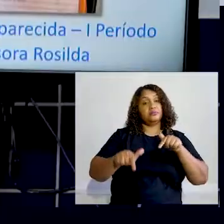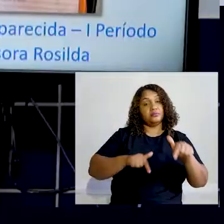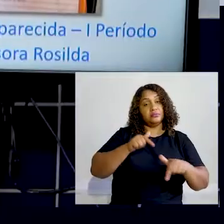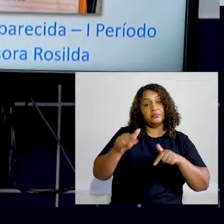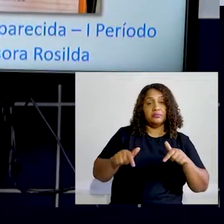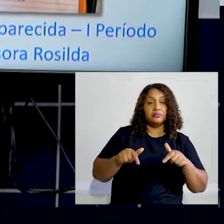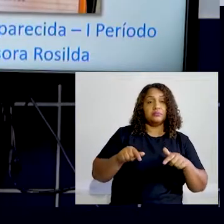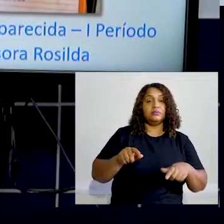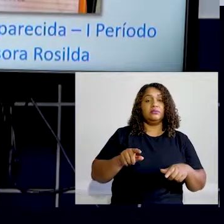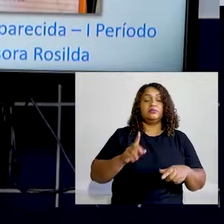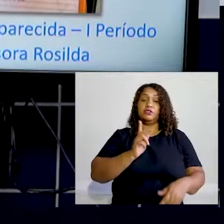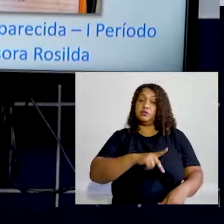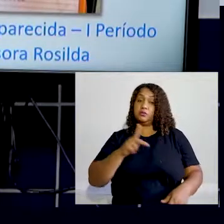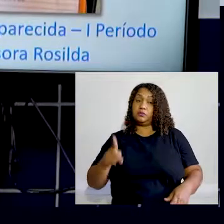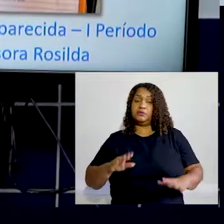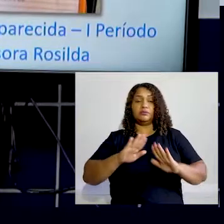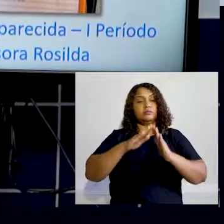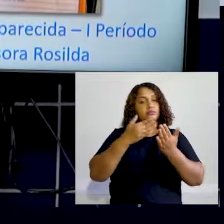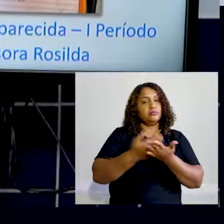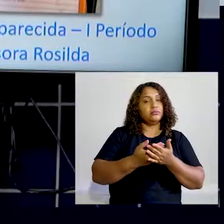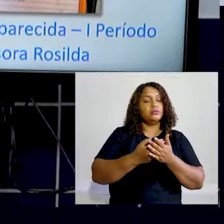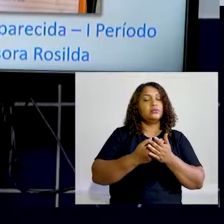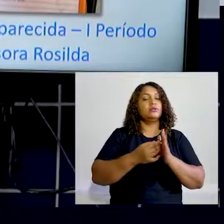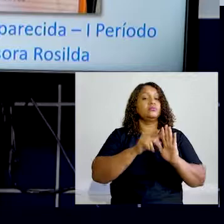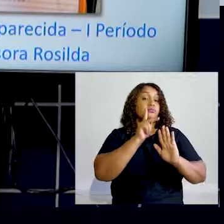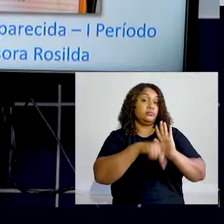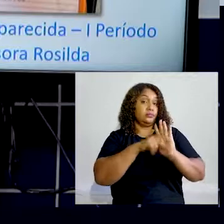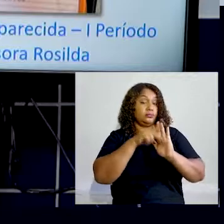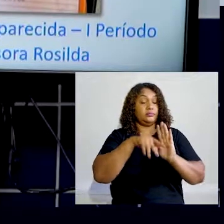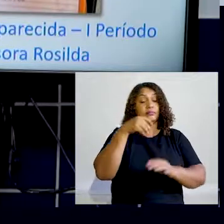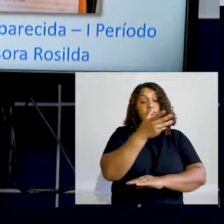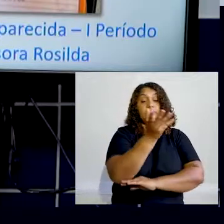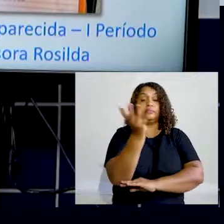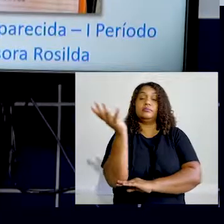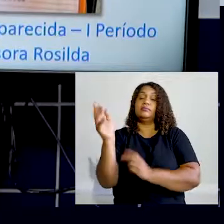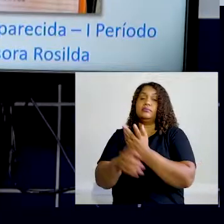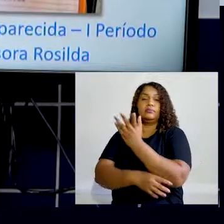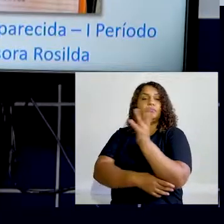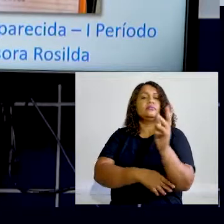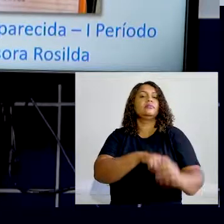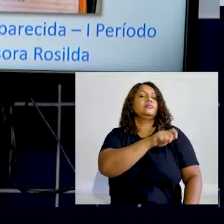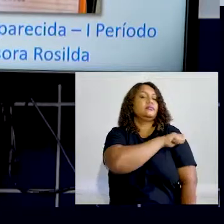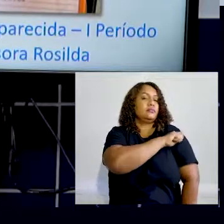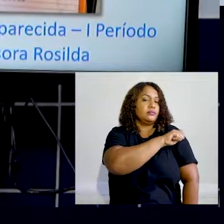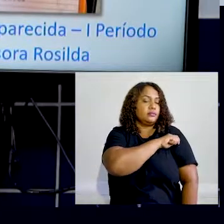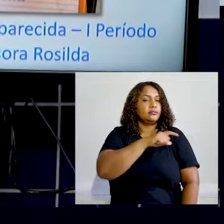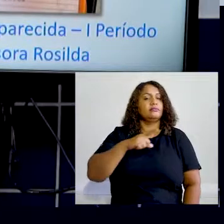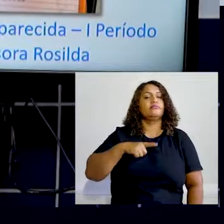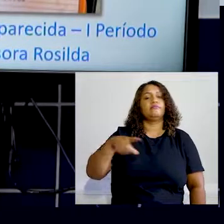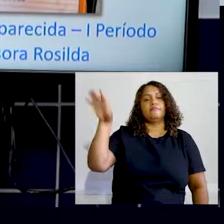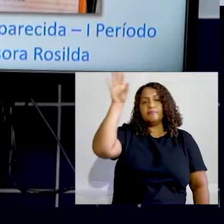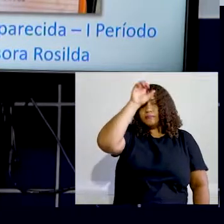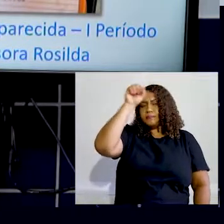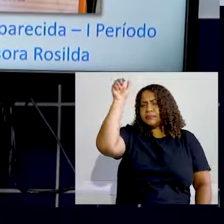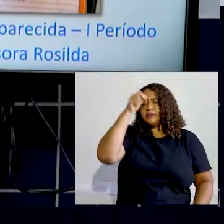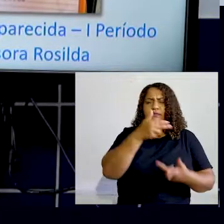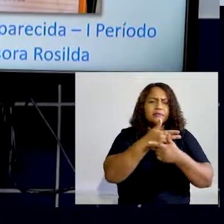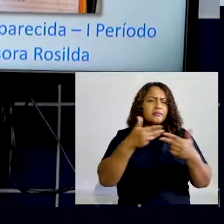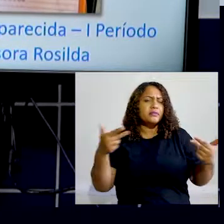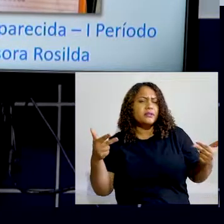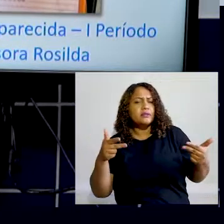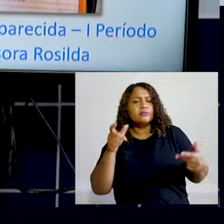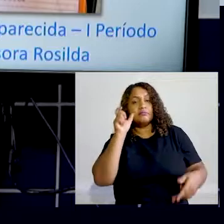Por meio do trabalho dos nossos professores nas escolas com o projeto Meio Ambiente, muitos alunos vêm aprendendo